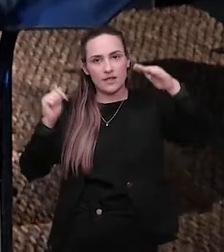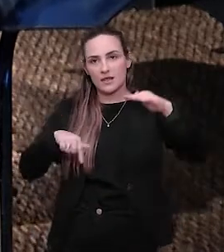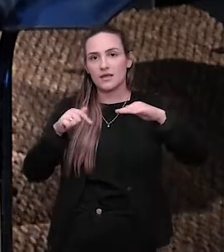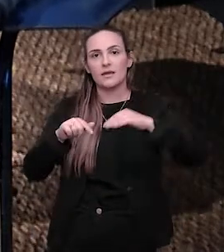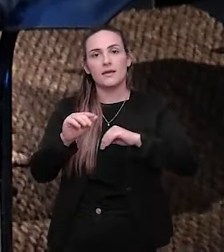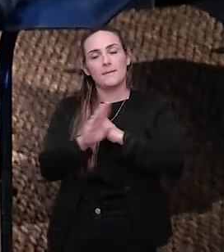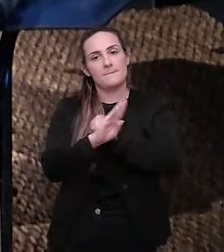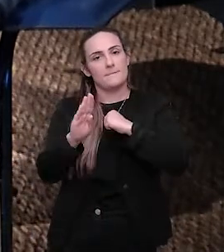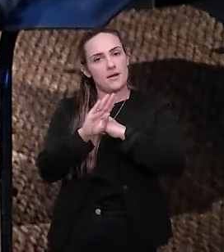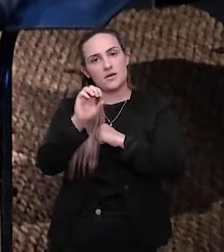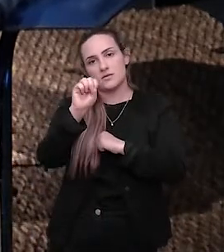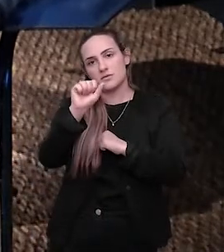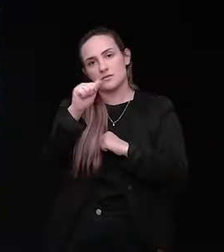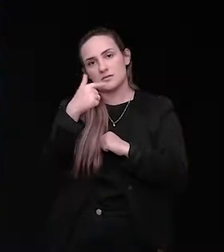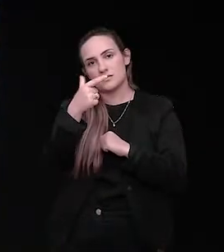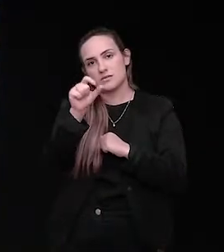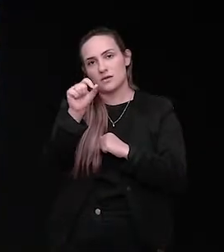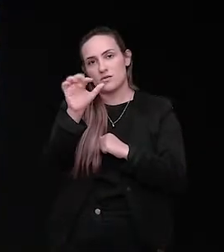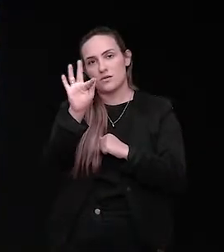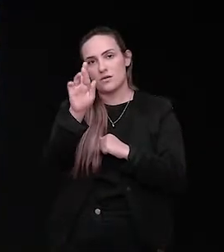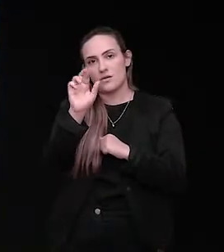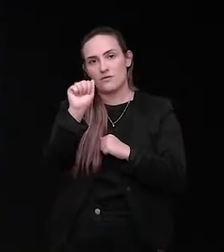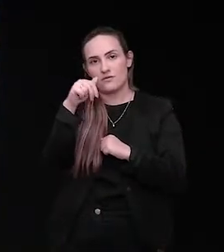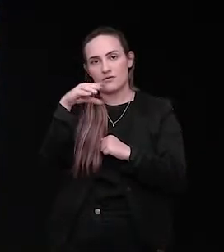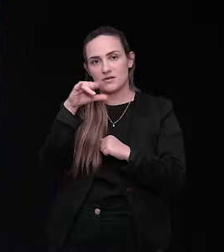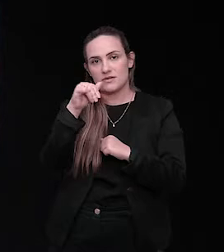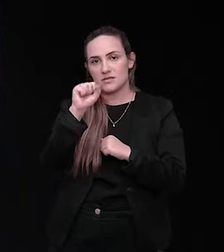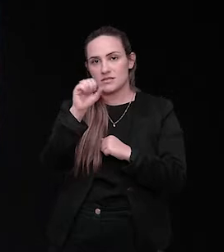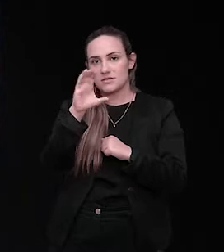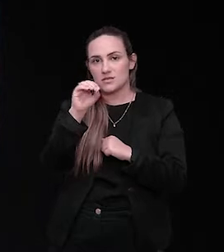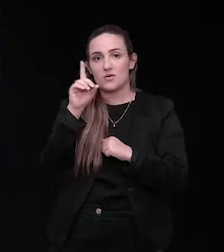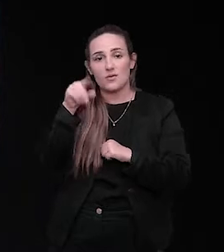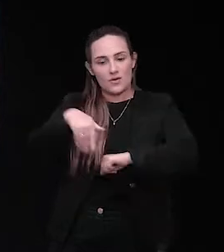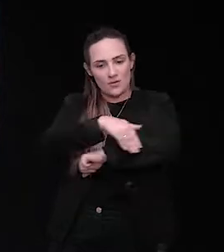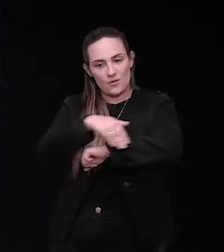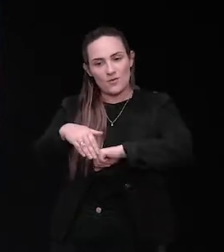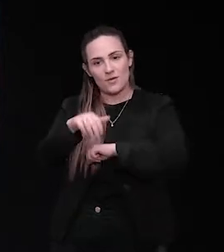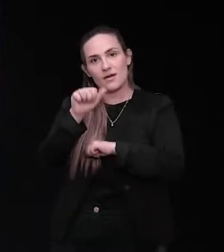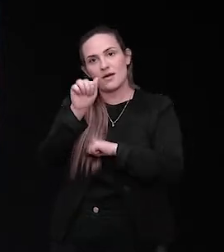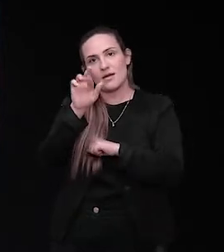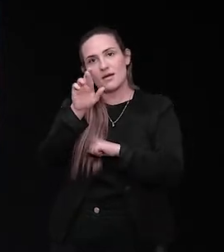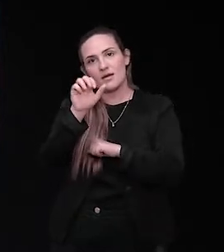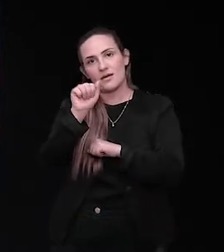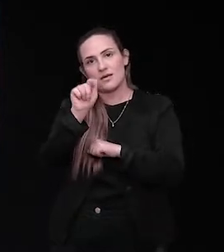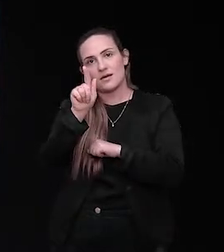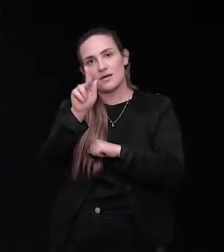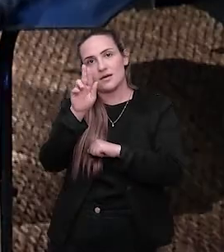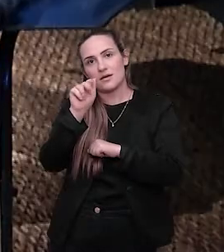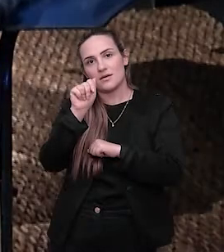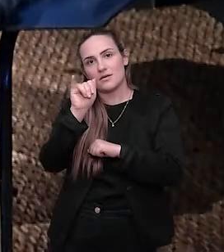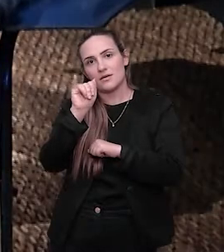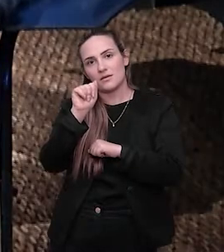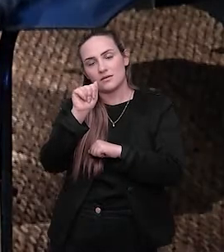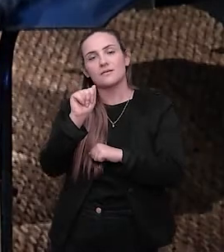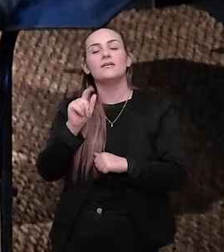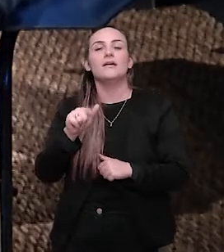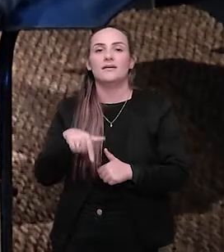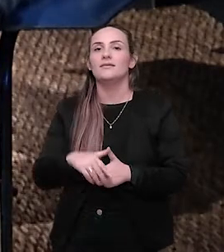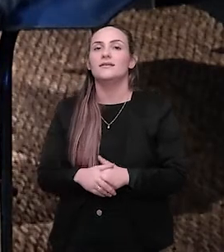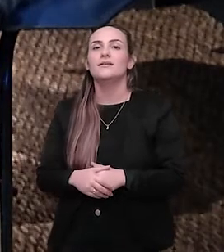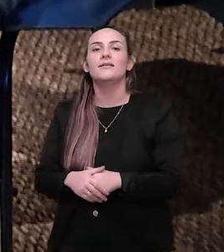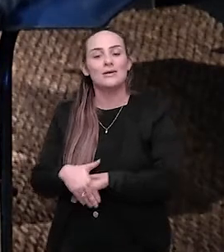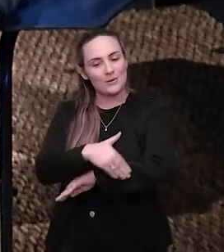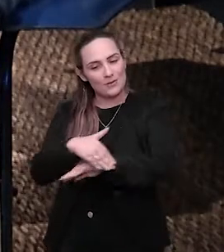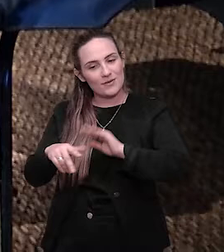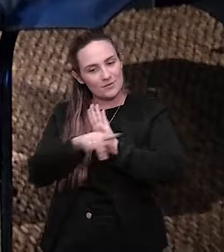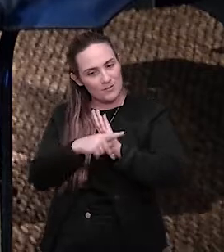onde que você... São Francisco. São Francisco. Nascido e criado aqui na Rua Araguaia, Travessa Araguaia, que hoje é Júlio Dittmar. Mas não esquece o nome